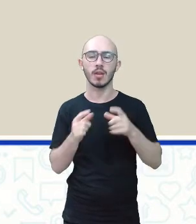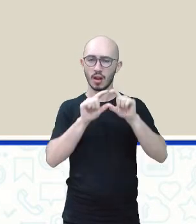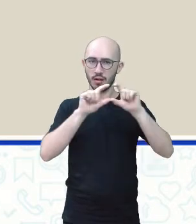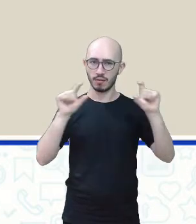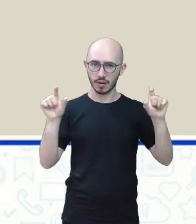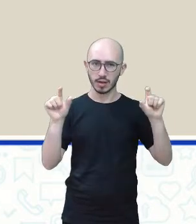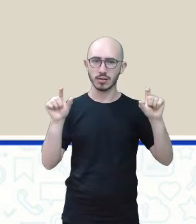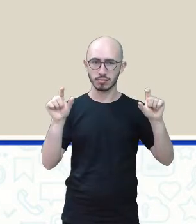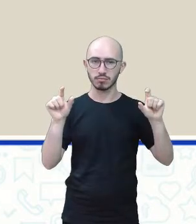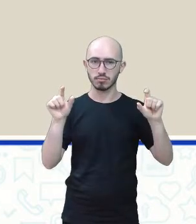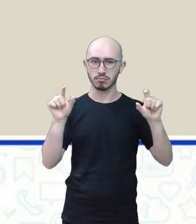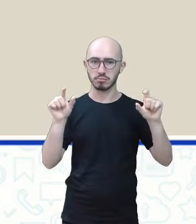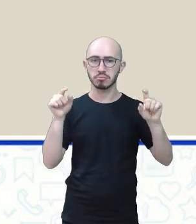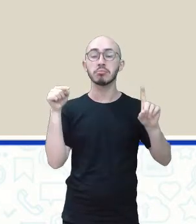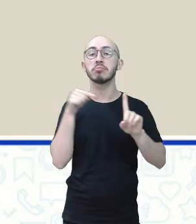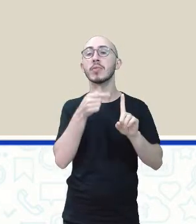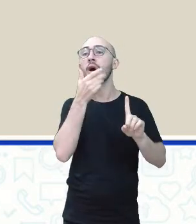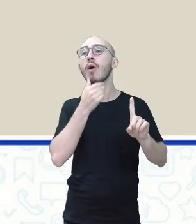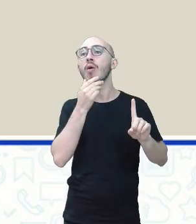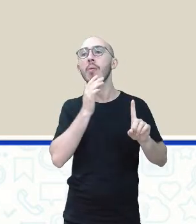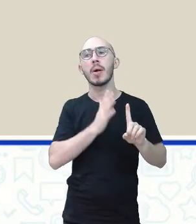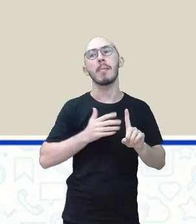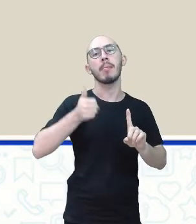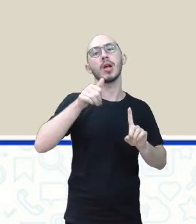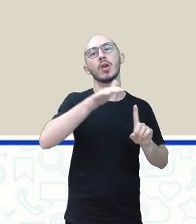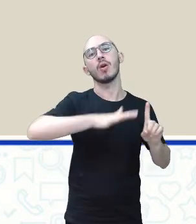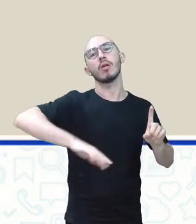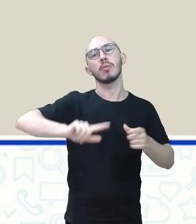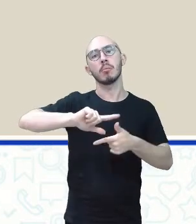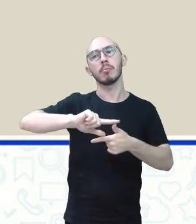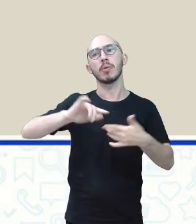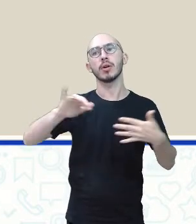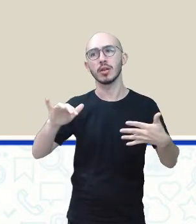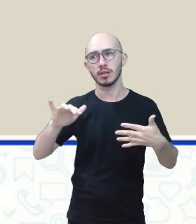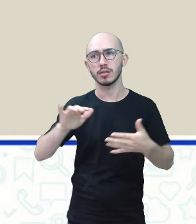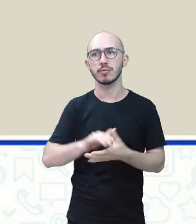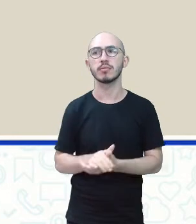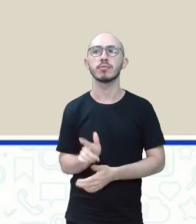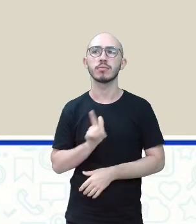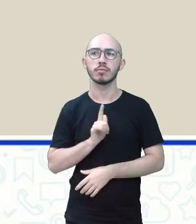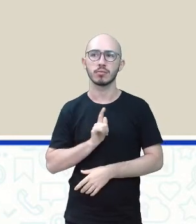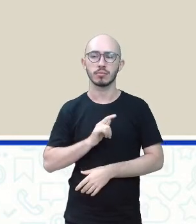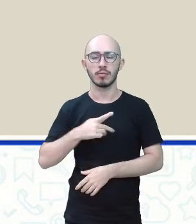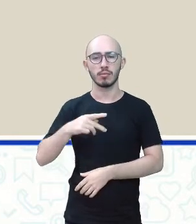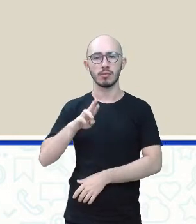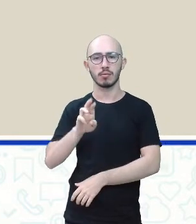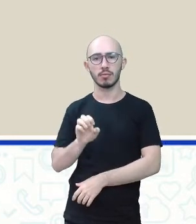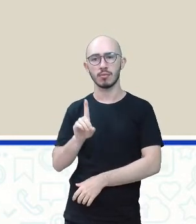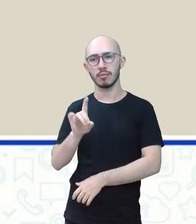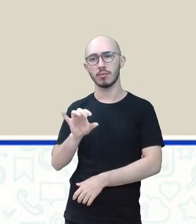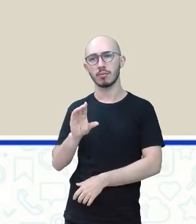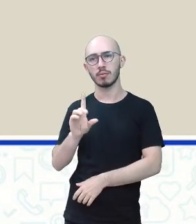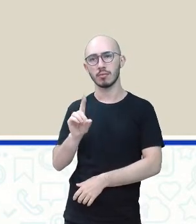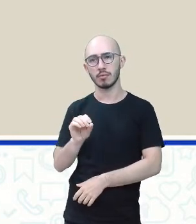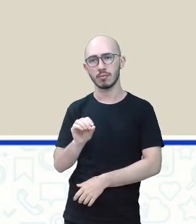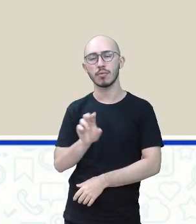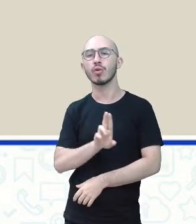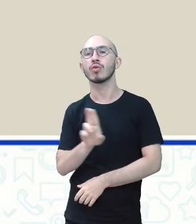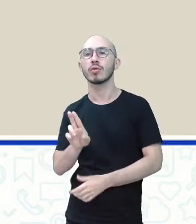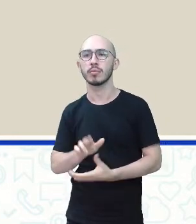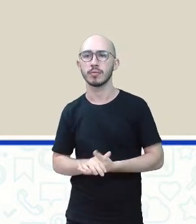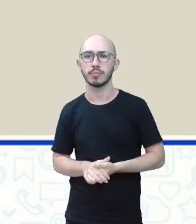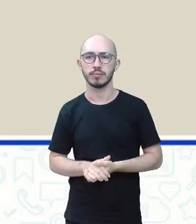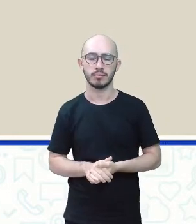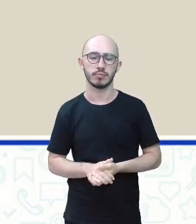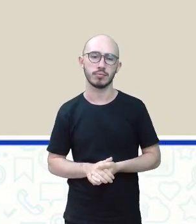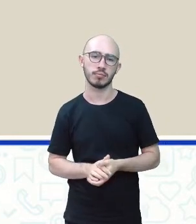do modernismo, não é? Aqui tem reticência ali, predicado nominal. O